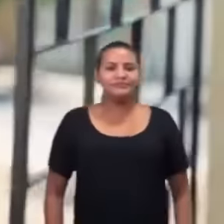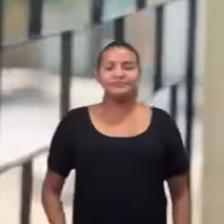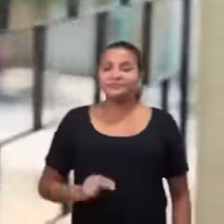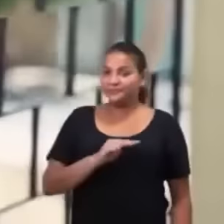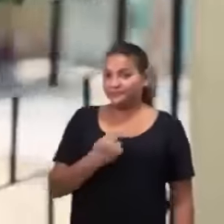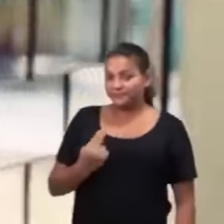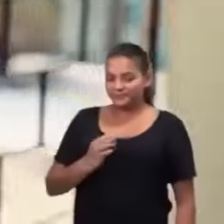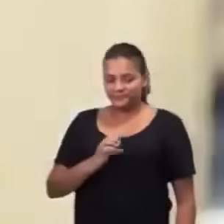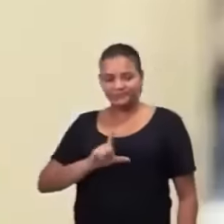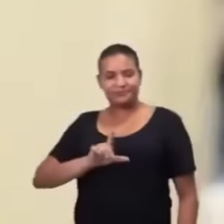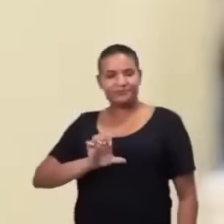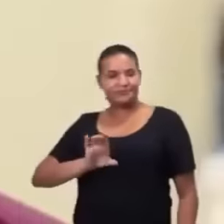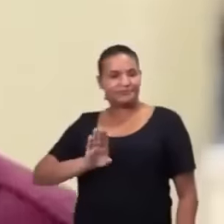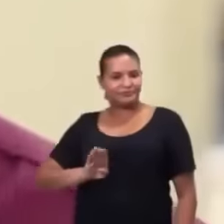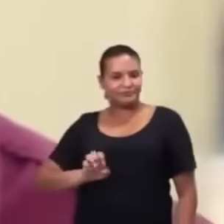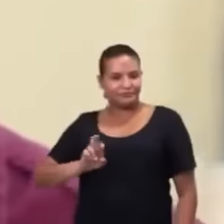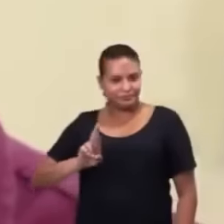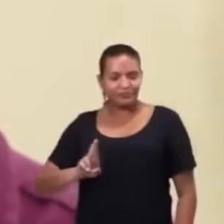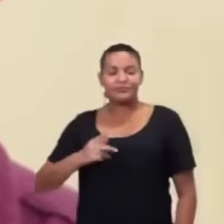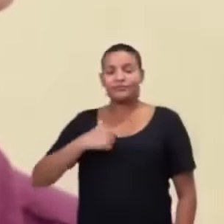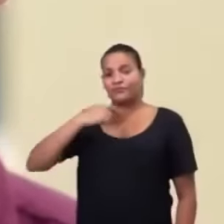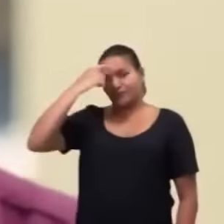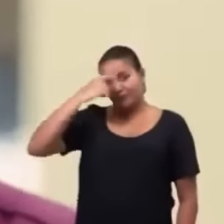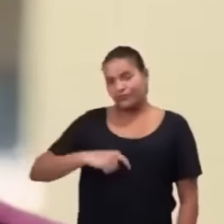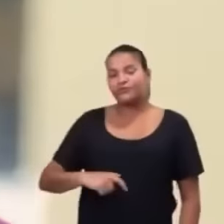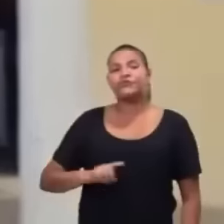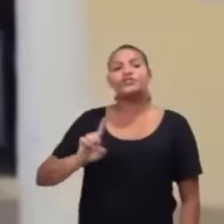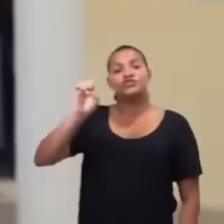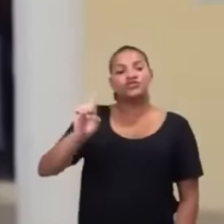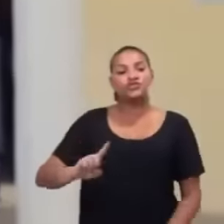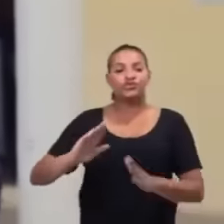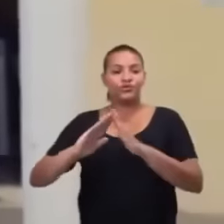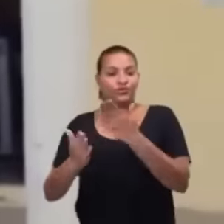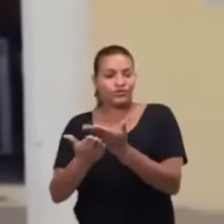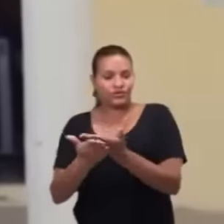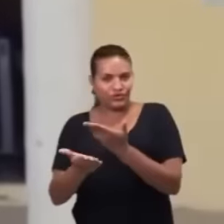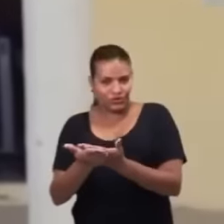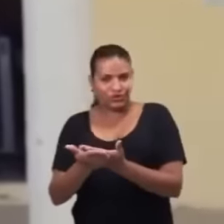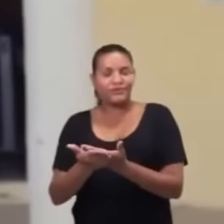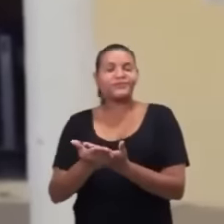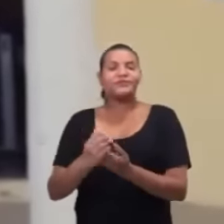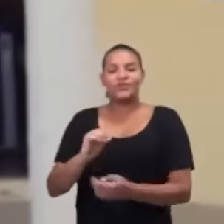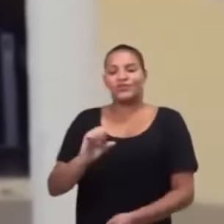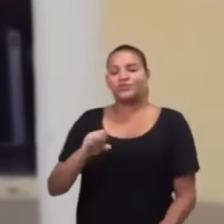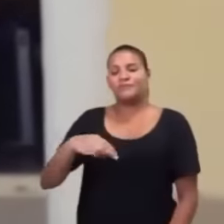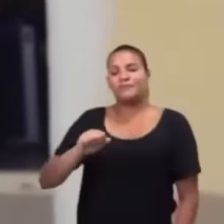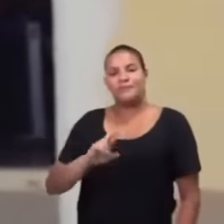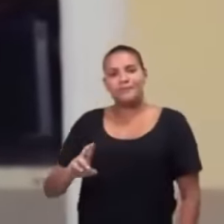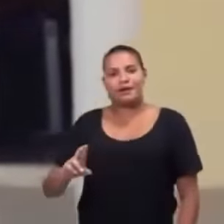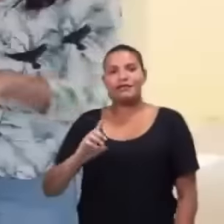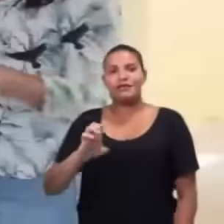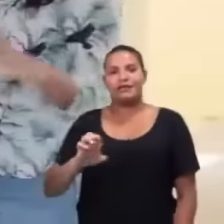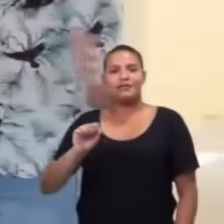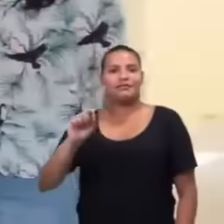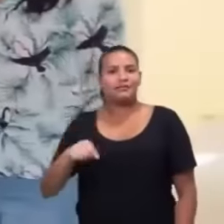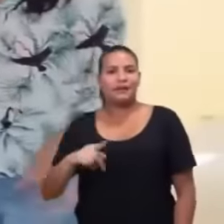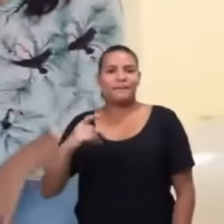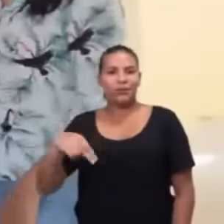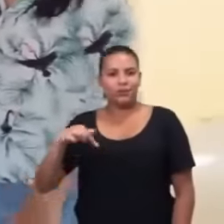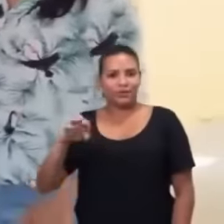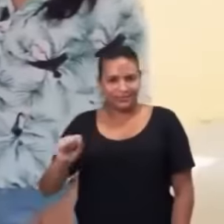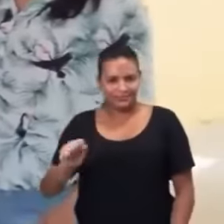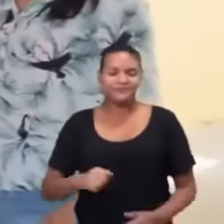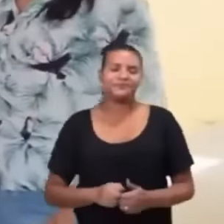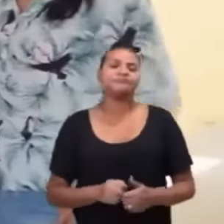Eu sou o Kleber Rodrigues, estou diretor aqui da Escola Osmar de Sá Ponte. Eu comecei 21 anos atrás como professor leigo. Depois